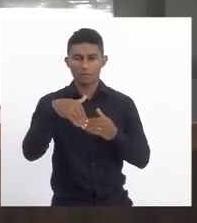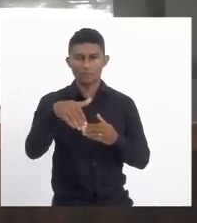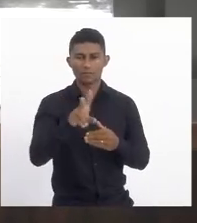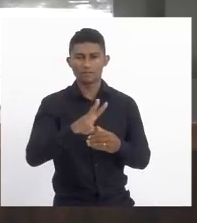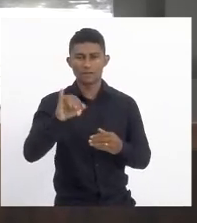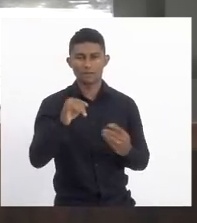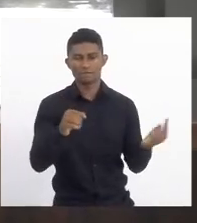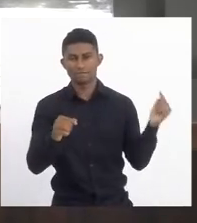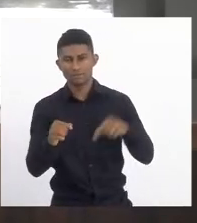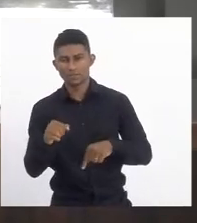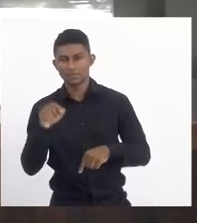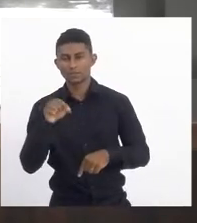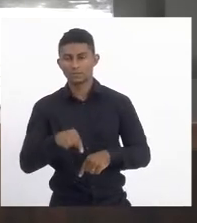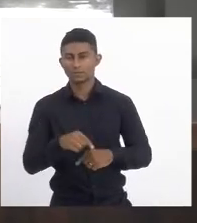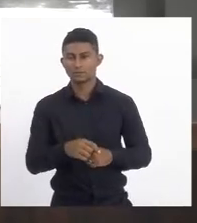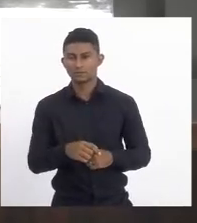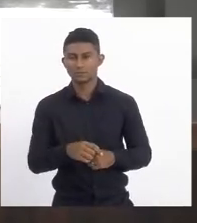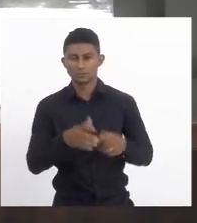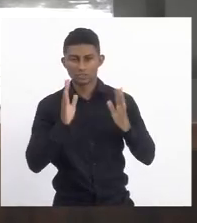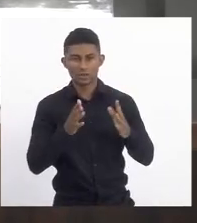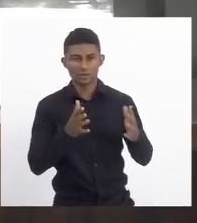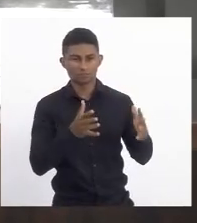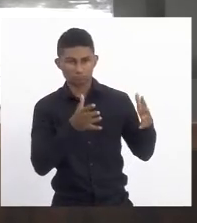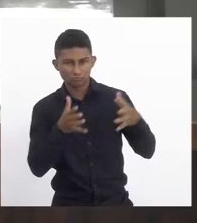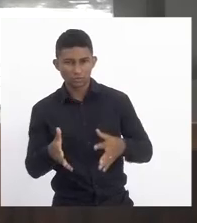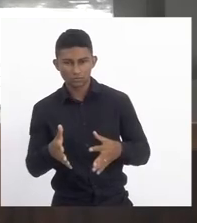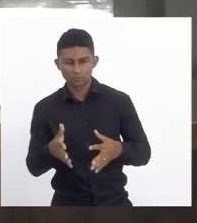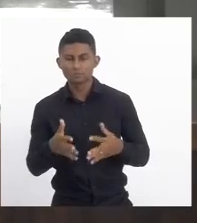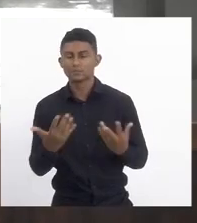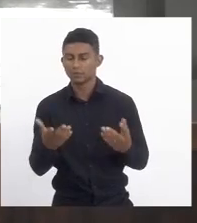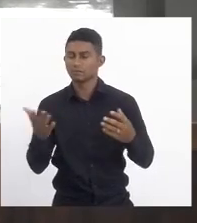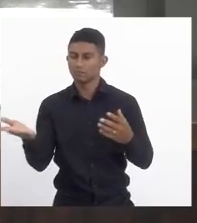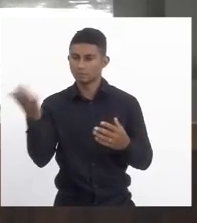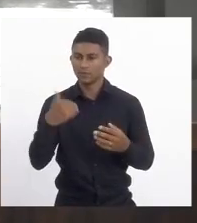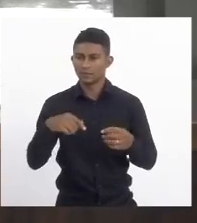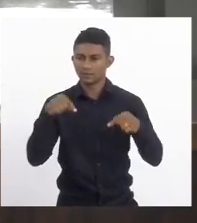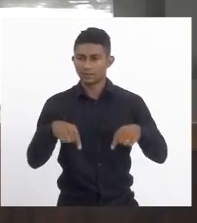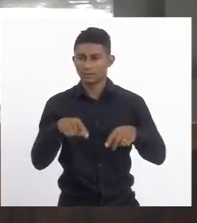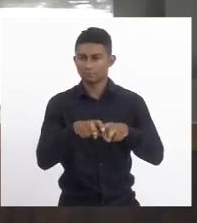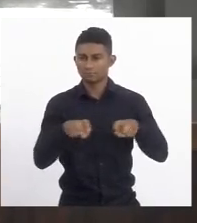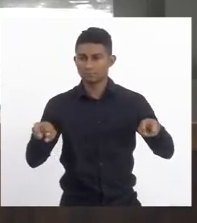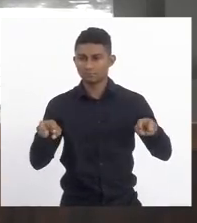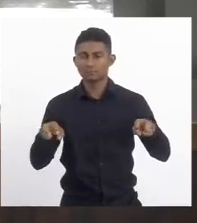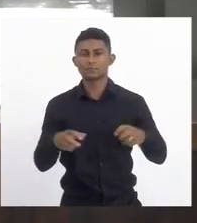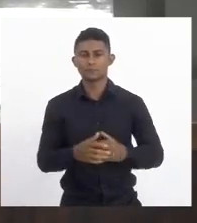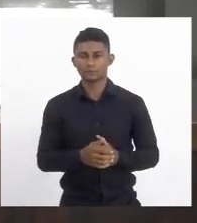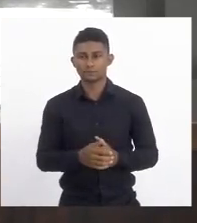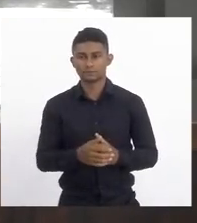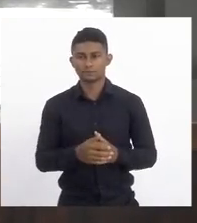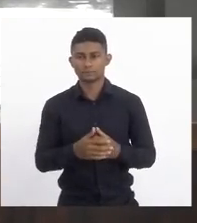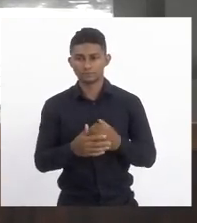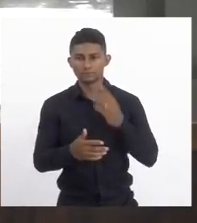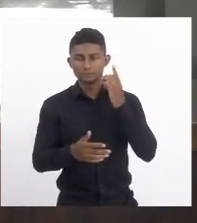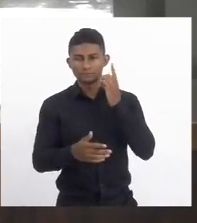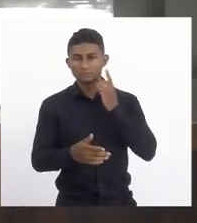Então, chegou, então vem para a mesa, por favor. Deputado André